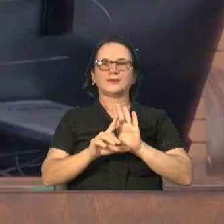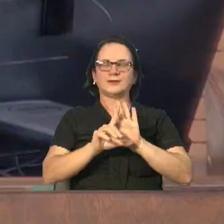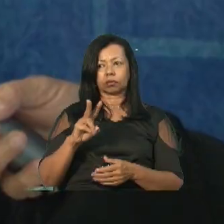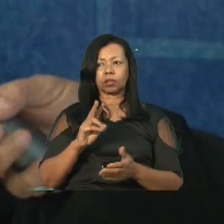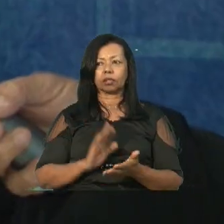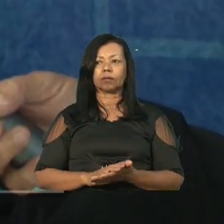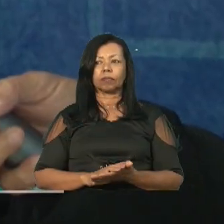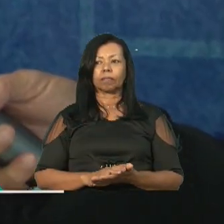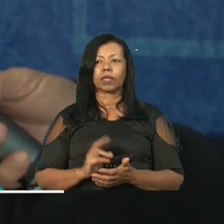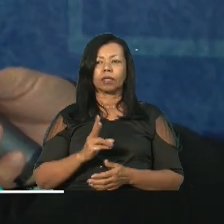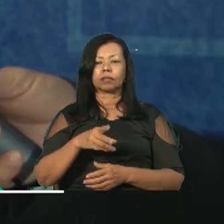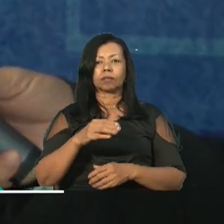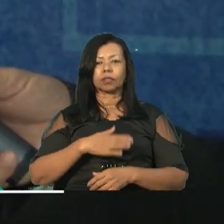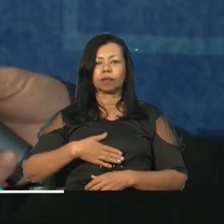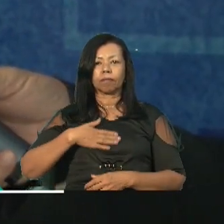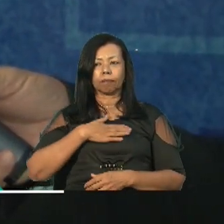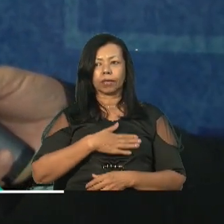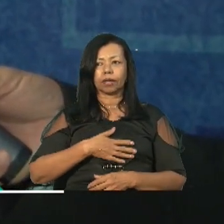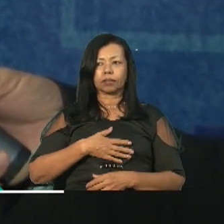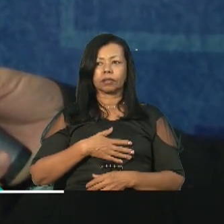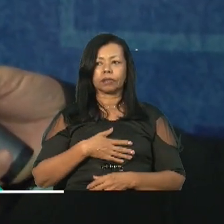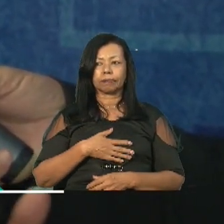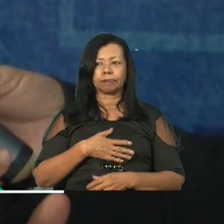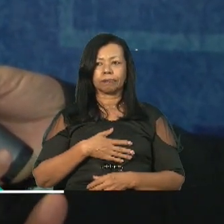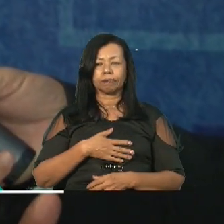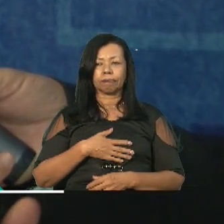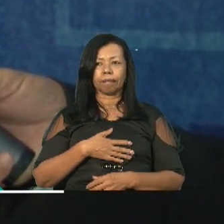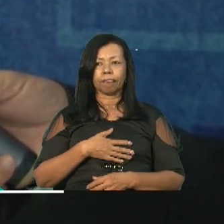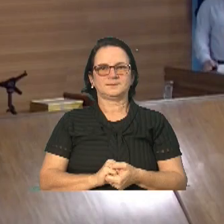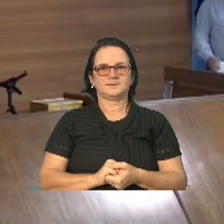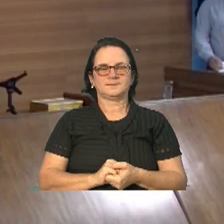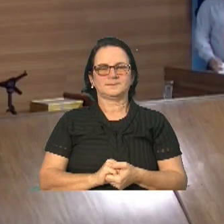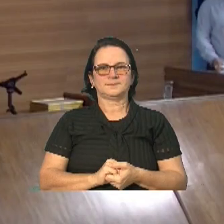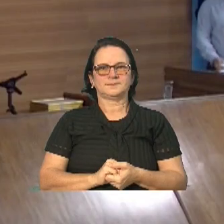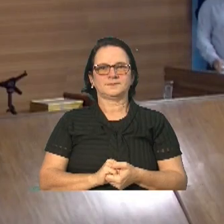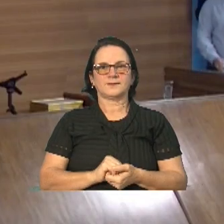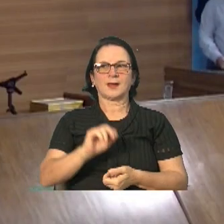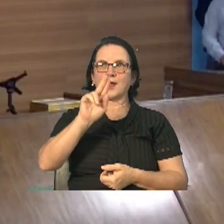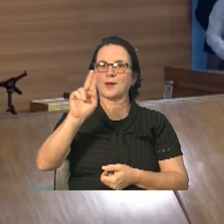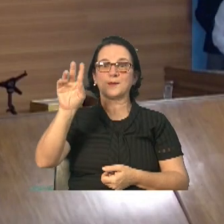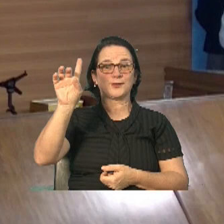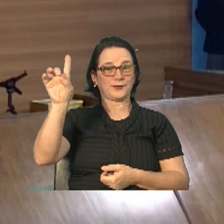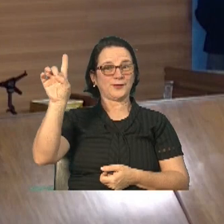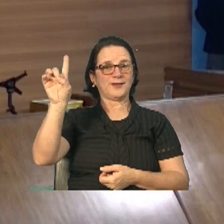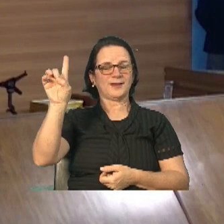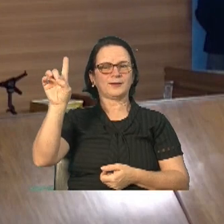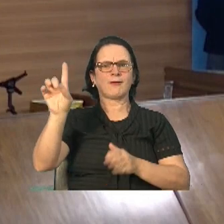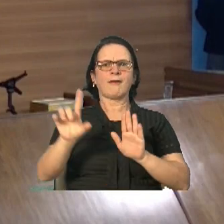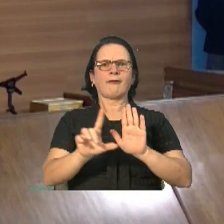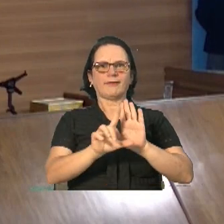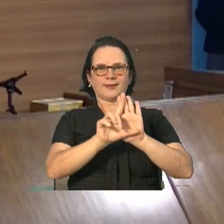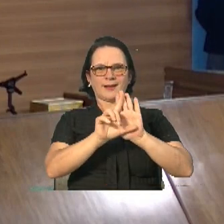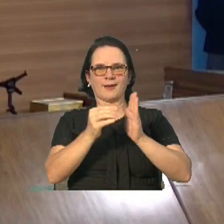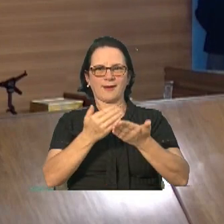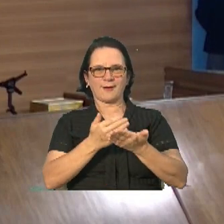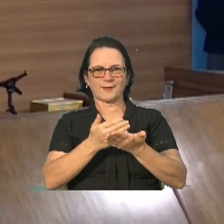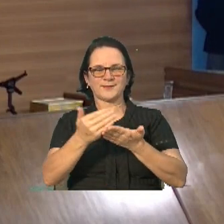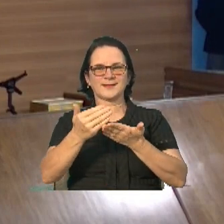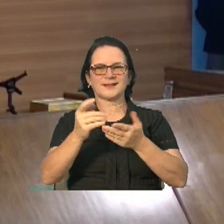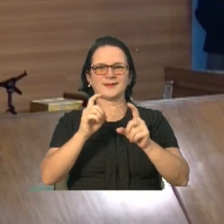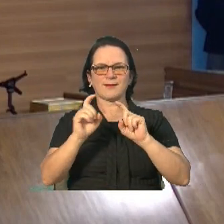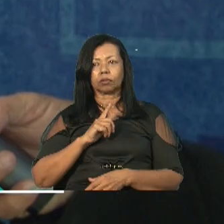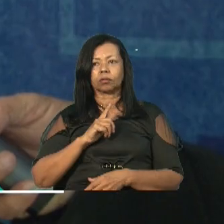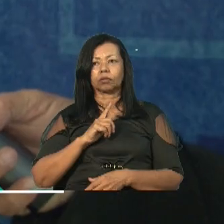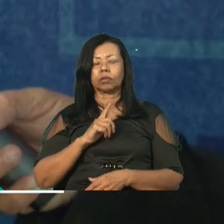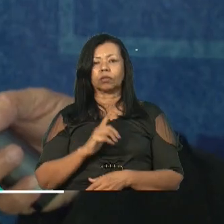Tinho. E é sempre um prazer, e esta é uma solenidade onde nós já temos isso